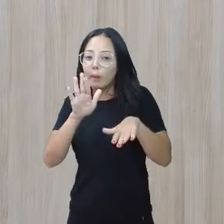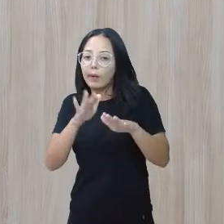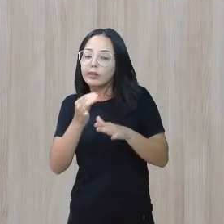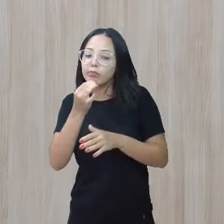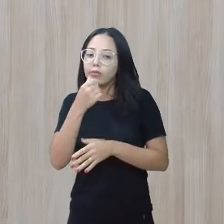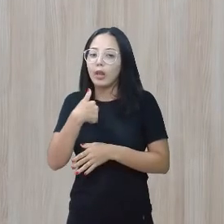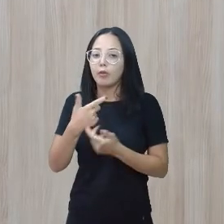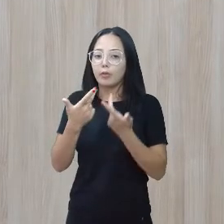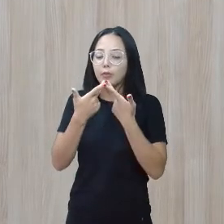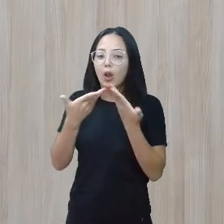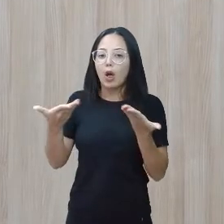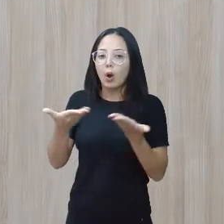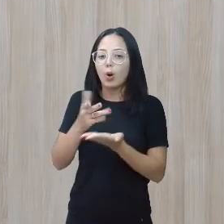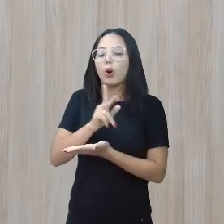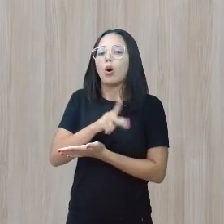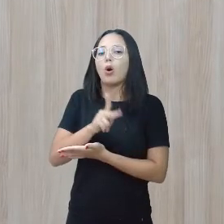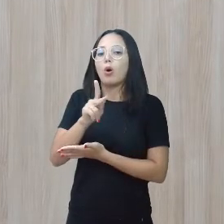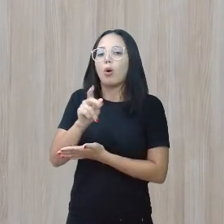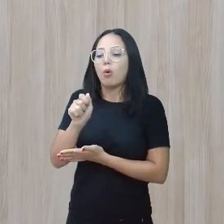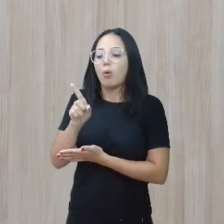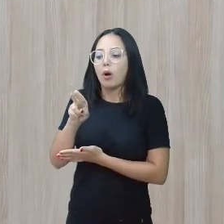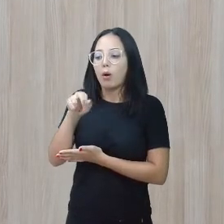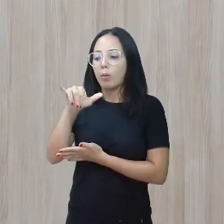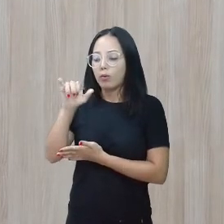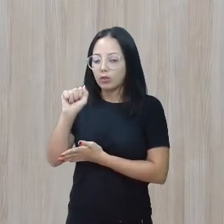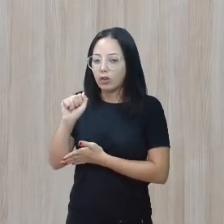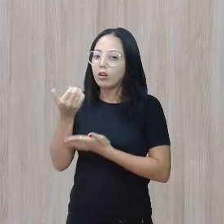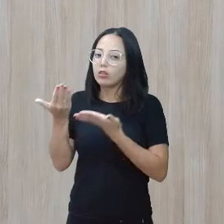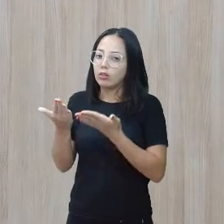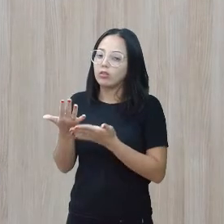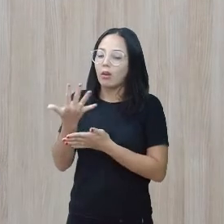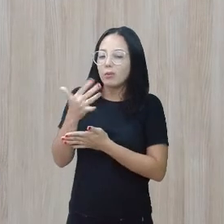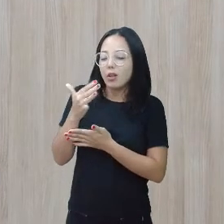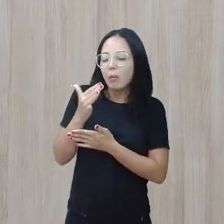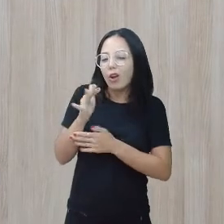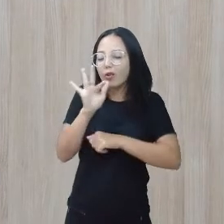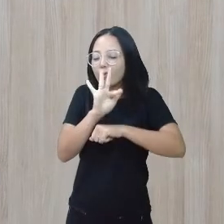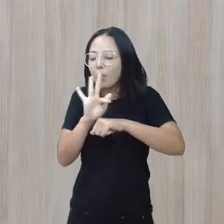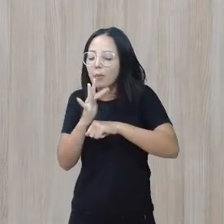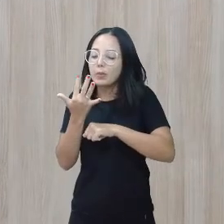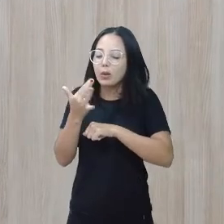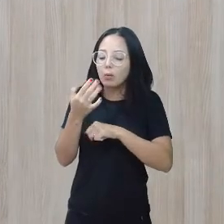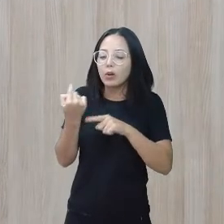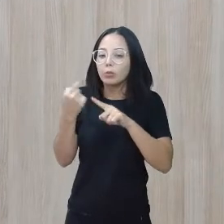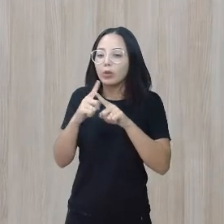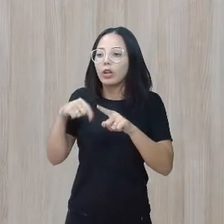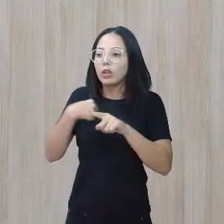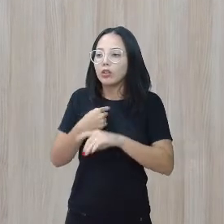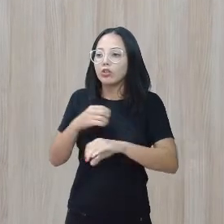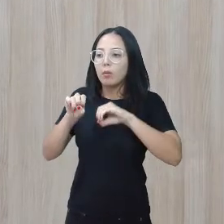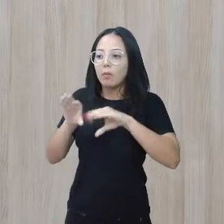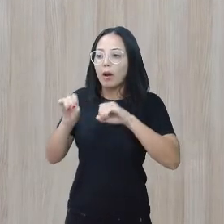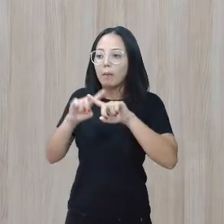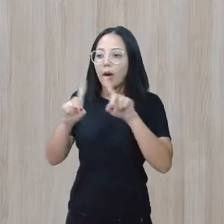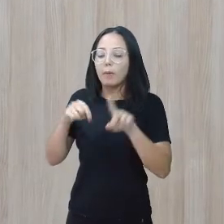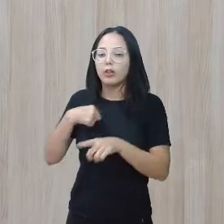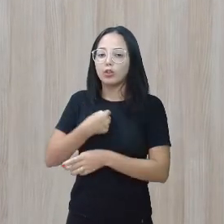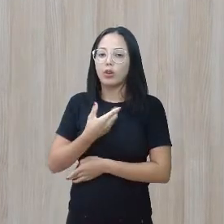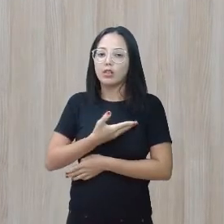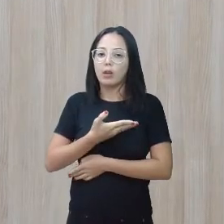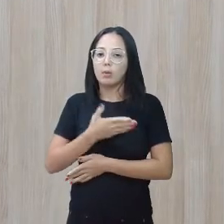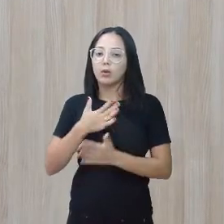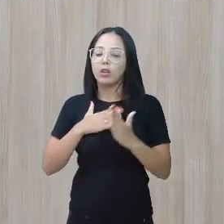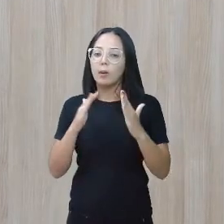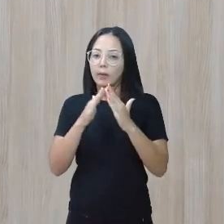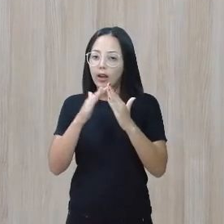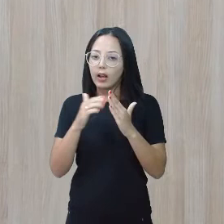eu falo aqui com a professora Adriana de um jeito médio formal, né? A gente está dando aula, mas nós somos amigos. Na minha casa, eu